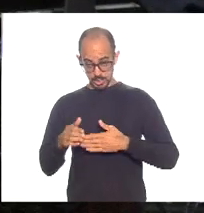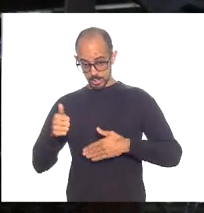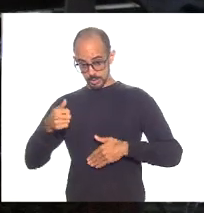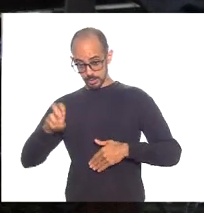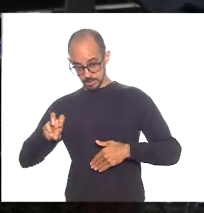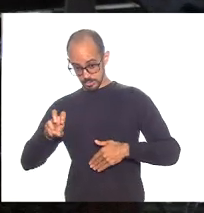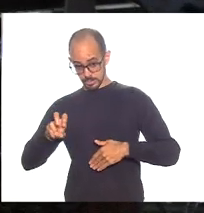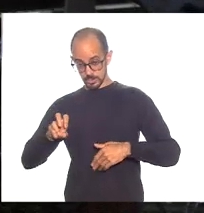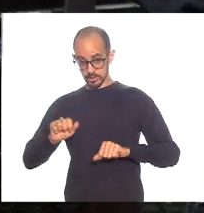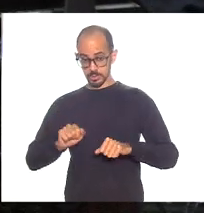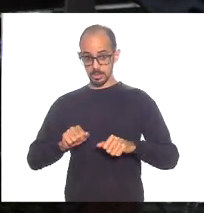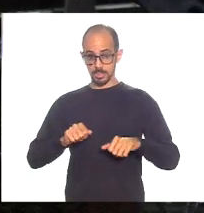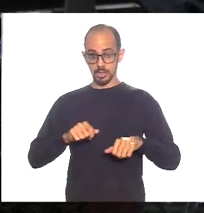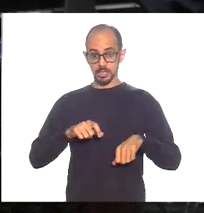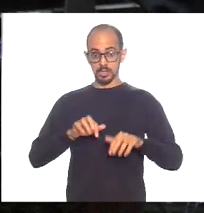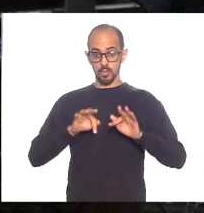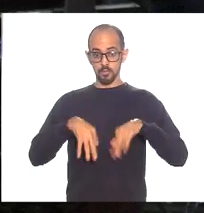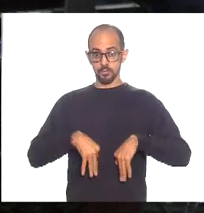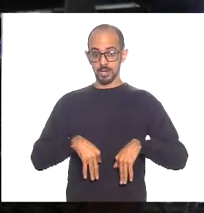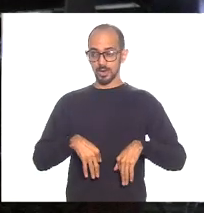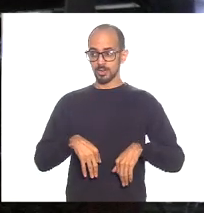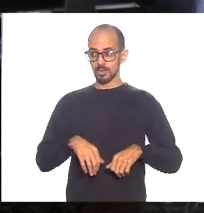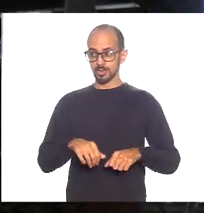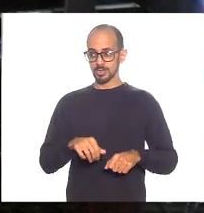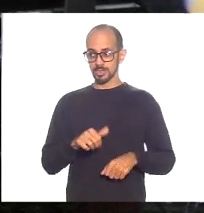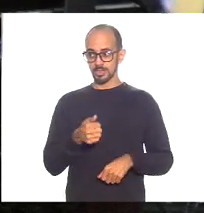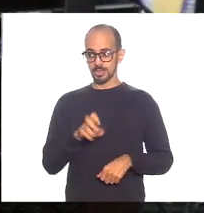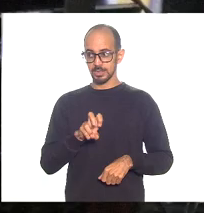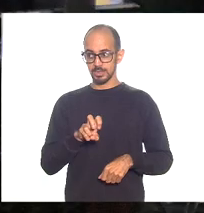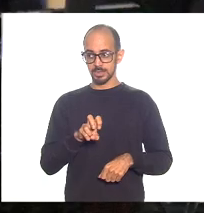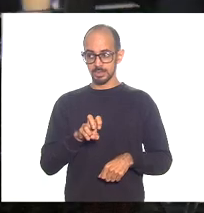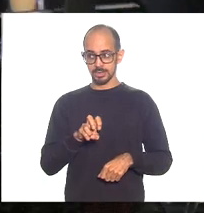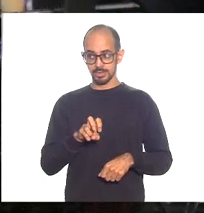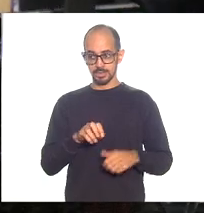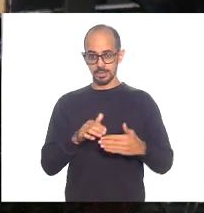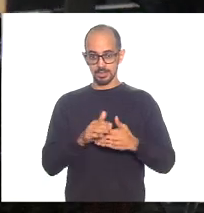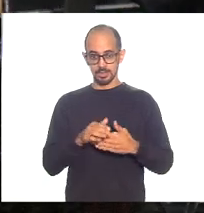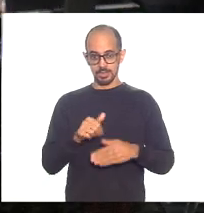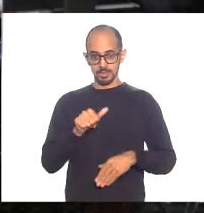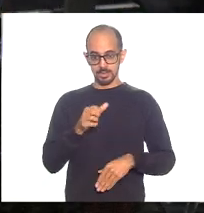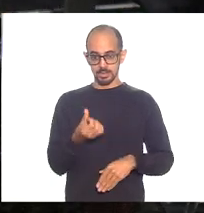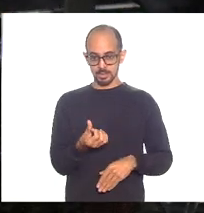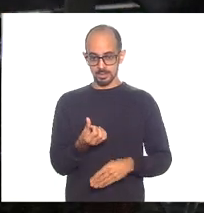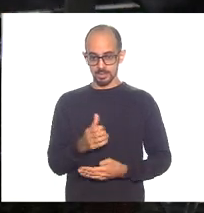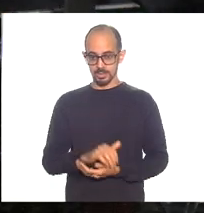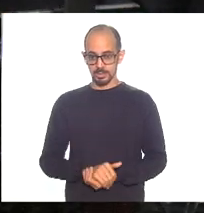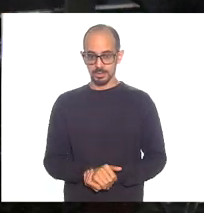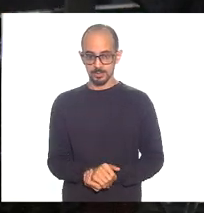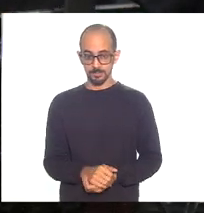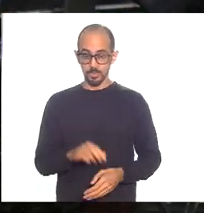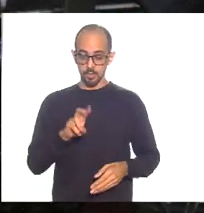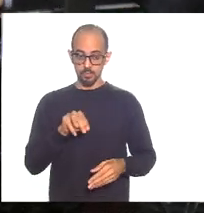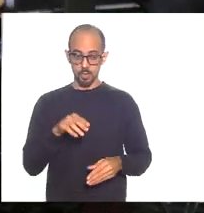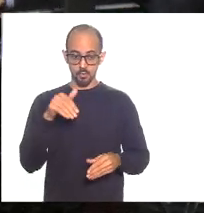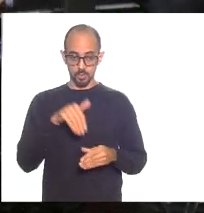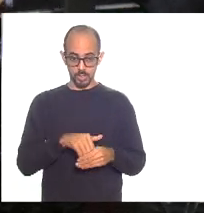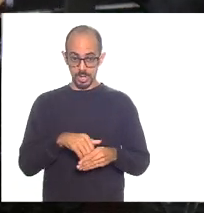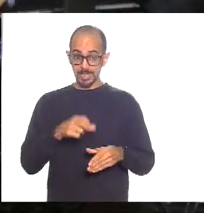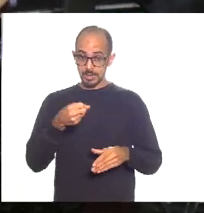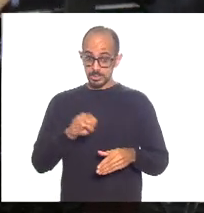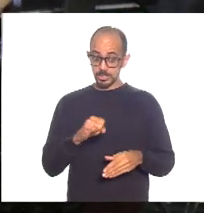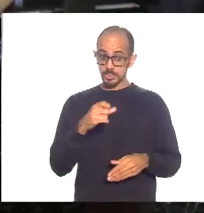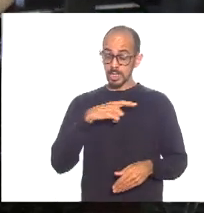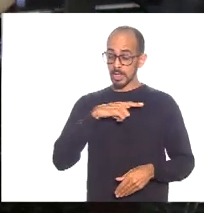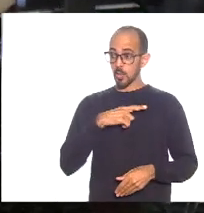expediente final de 15 a 16. Eu vou botar em votação. Se tiver algum voto contrário, eu